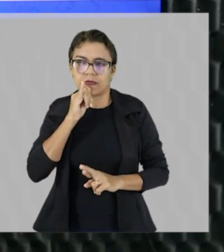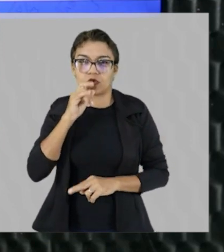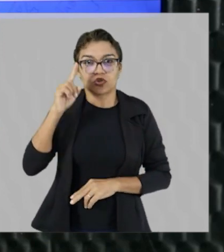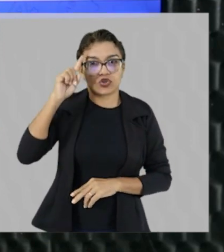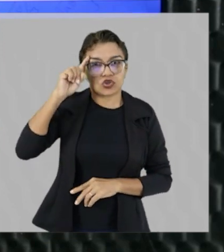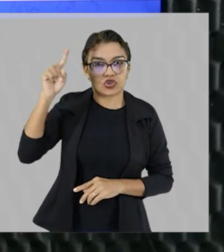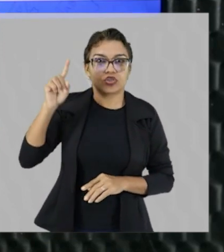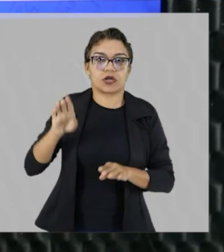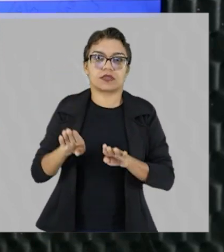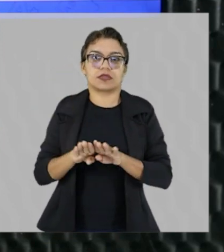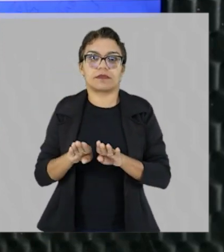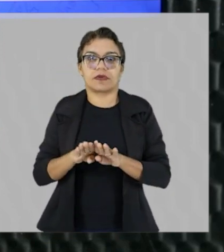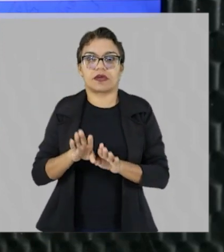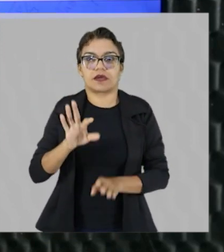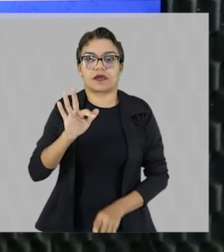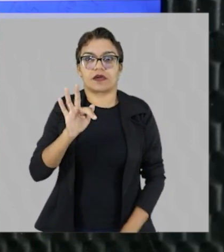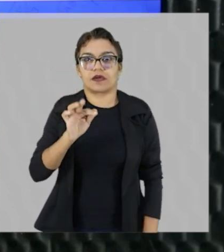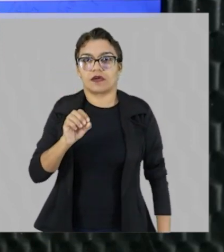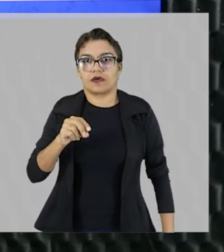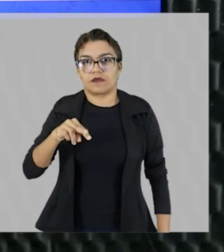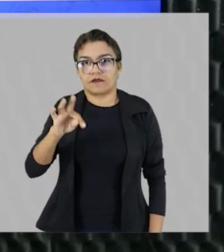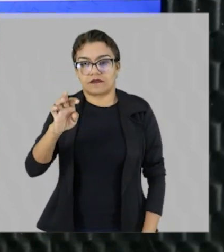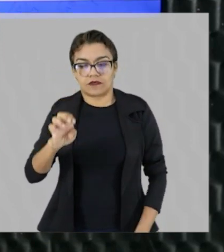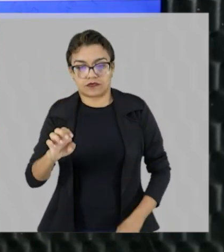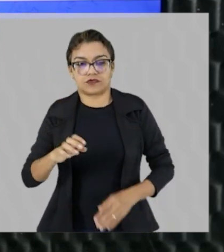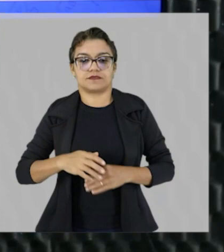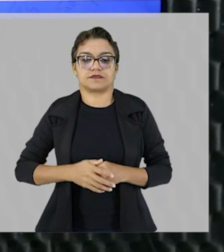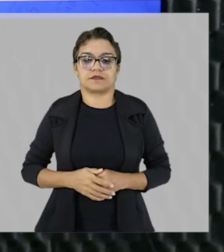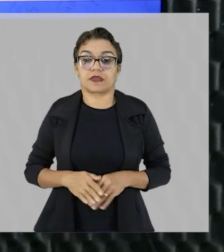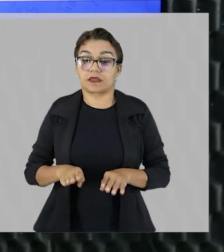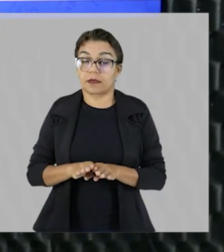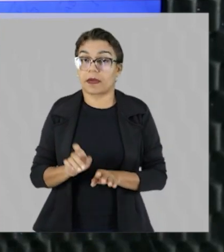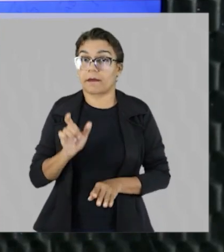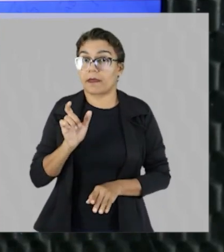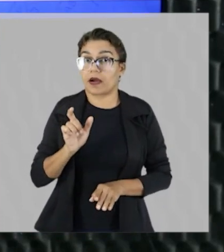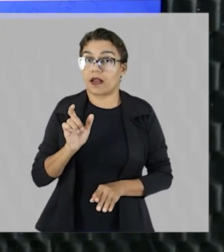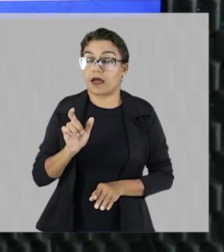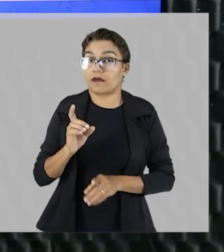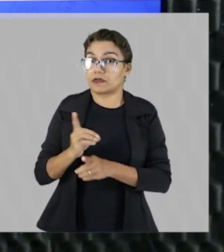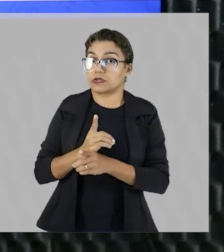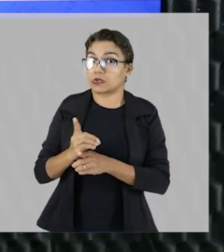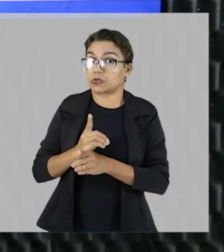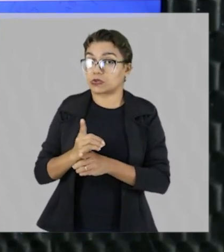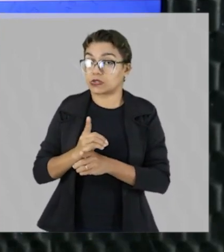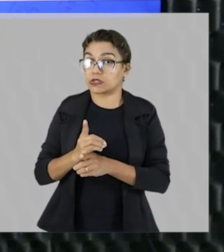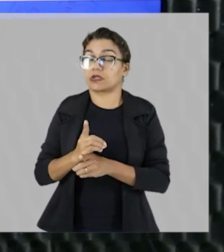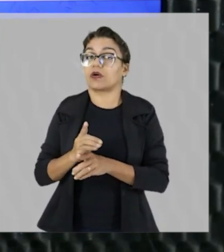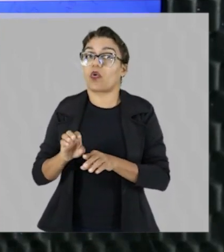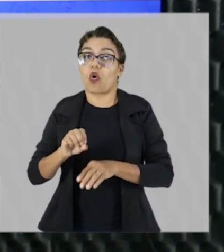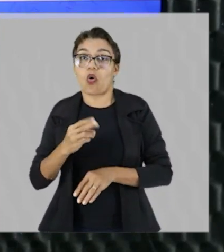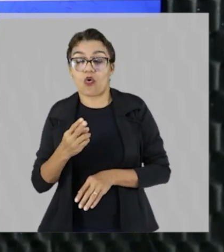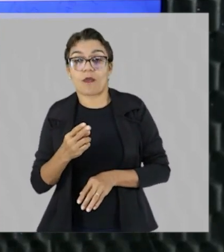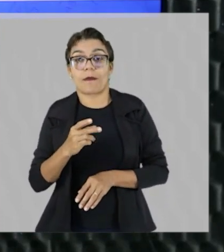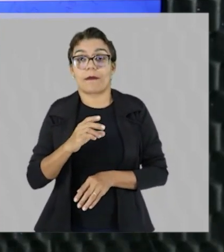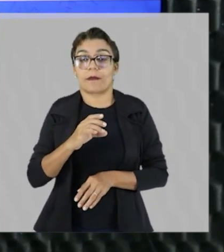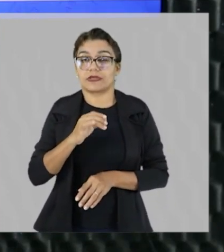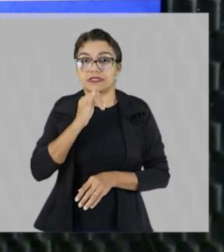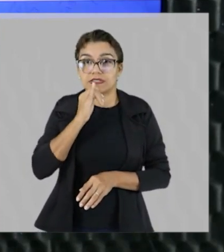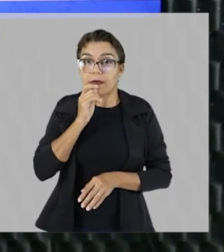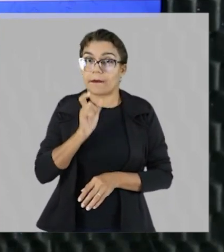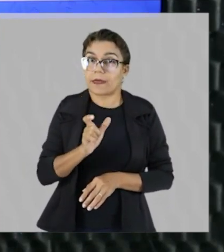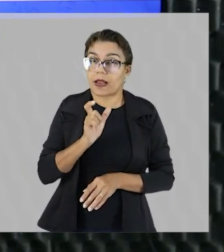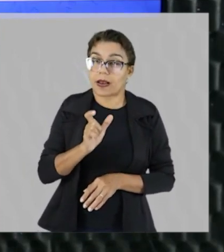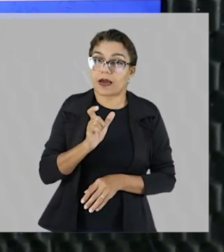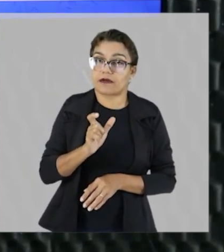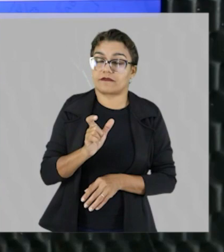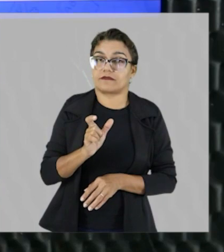fonte. Ler e abusar das palavras cognatas, que são grandes facilitadoras. Ler e identificar os falsos